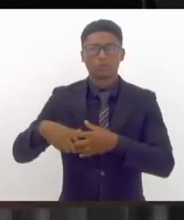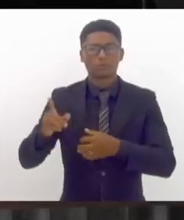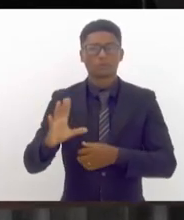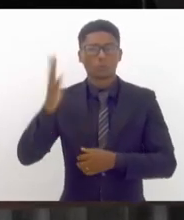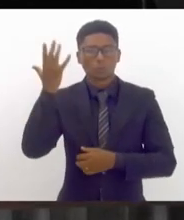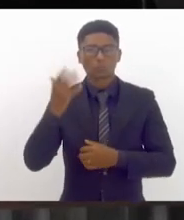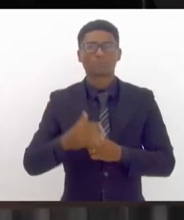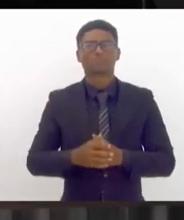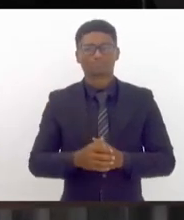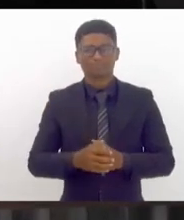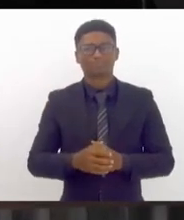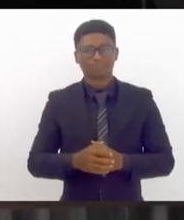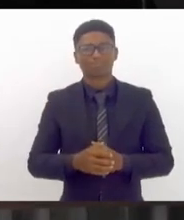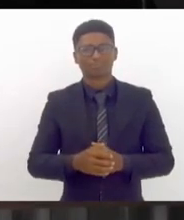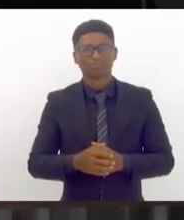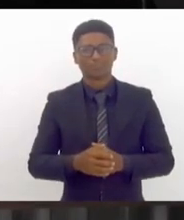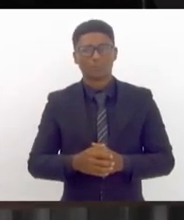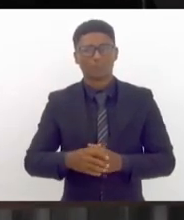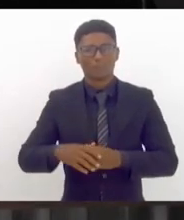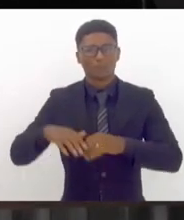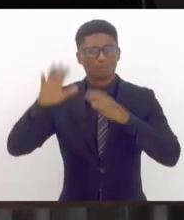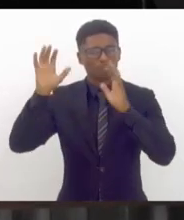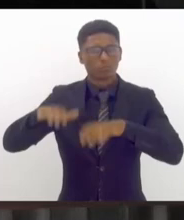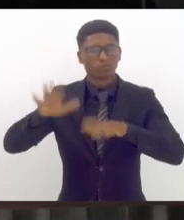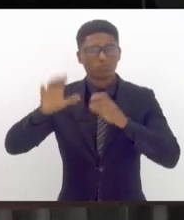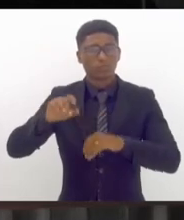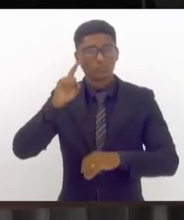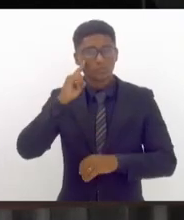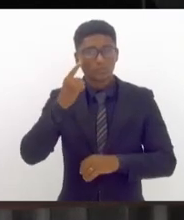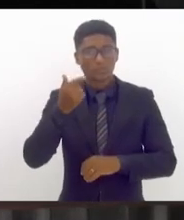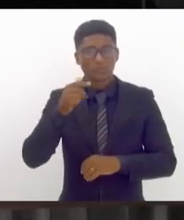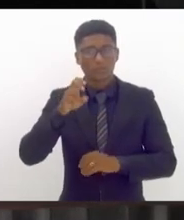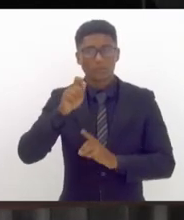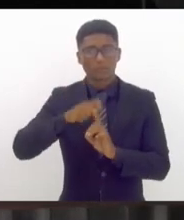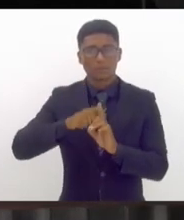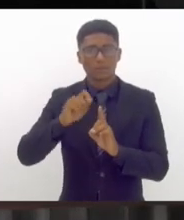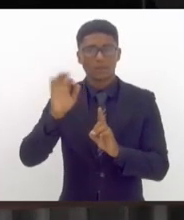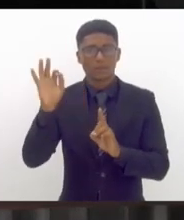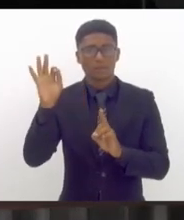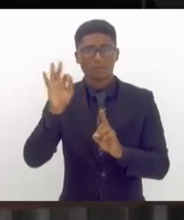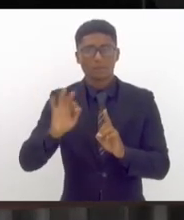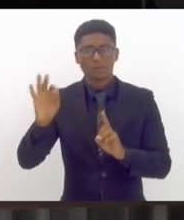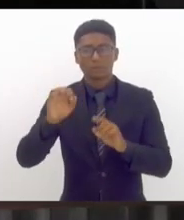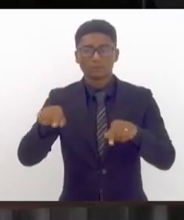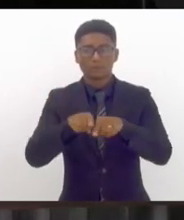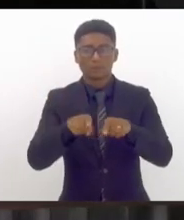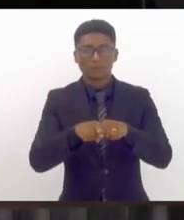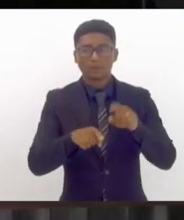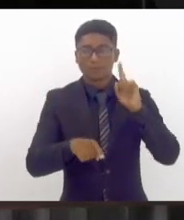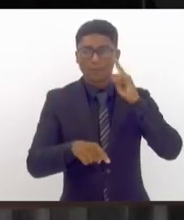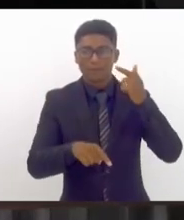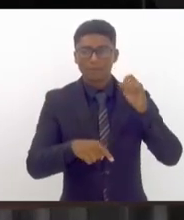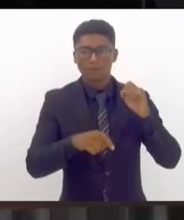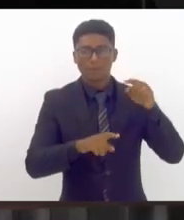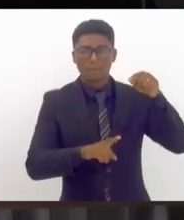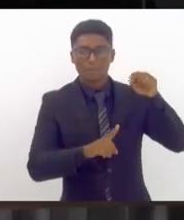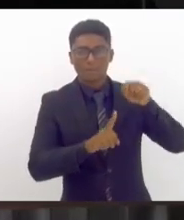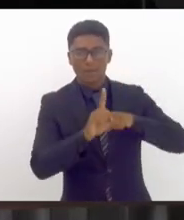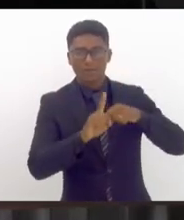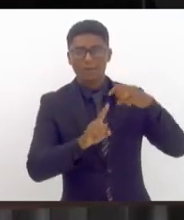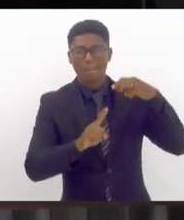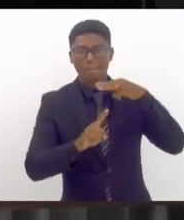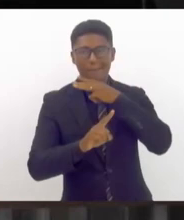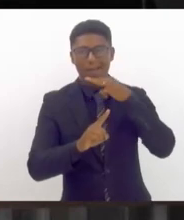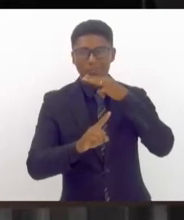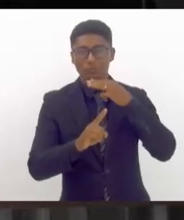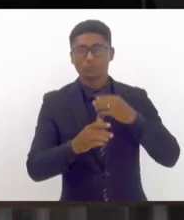duas maiores tragédias da nossa história, dia 15 de fevereiro e dia 20 de março, como a região como um todo